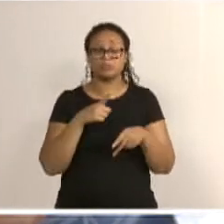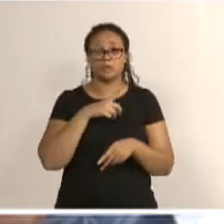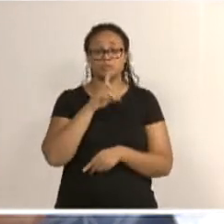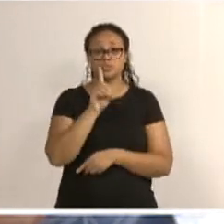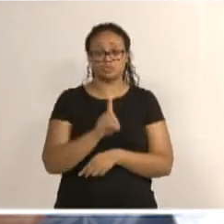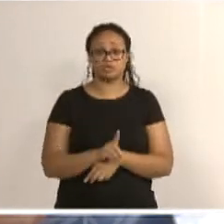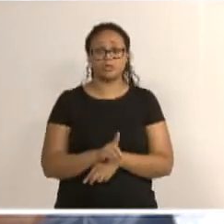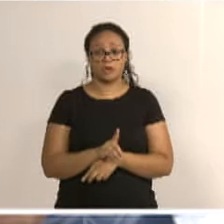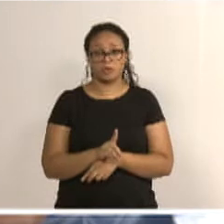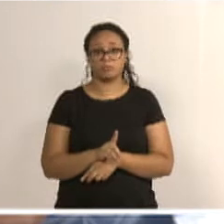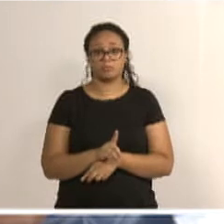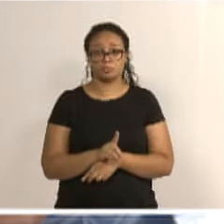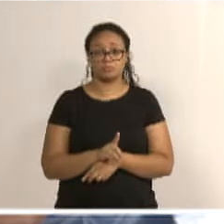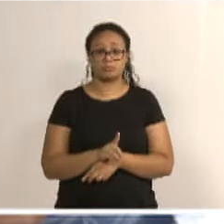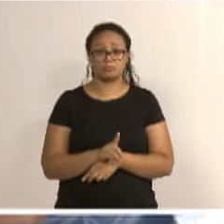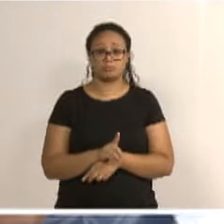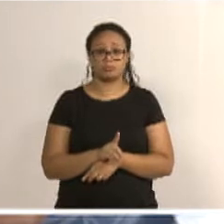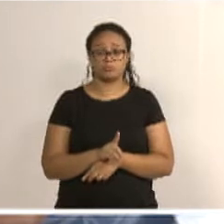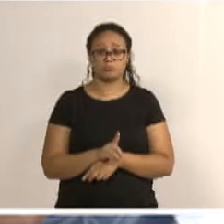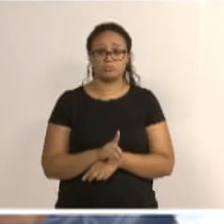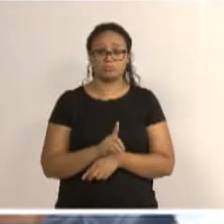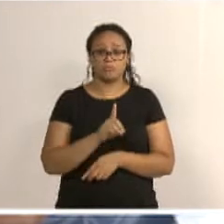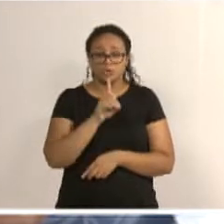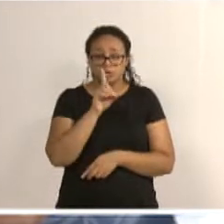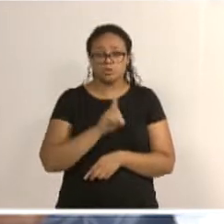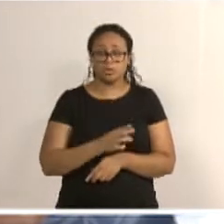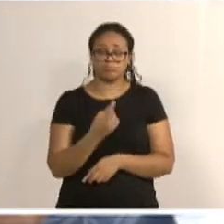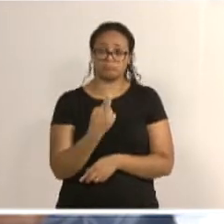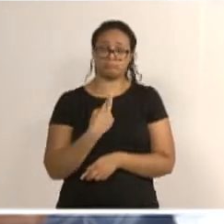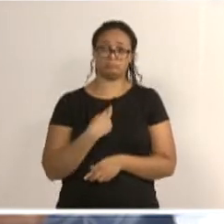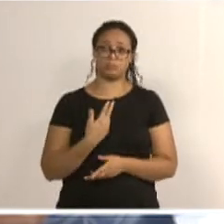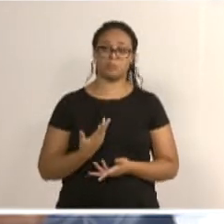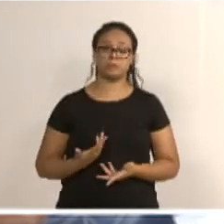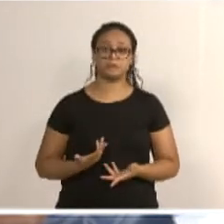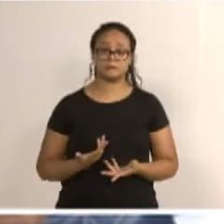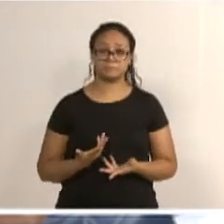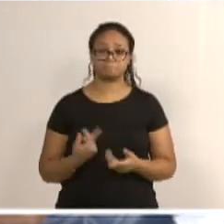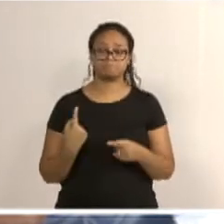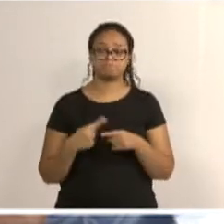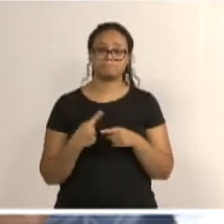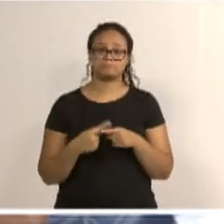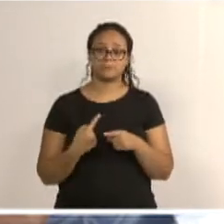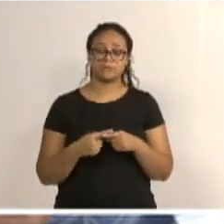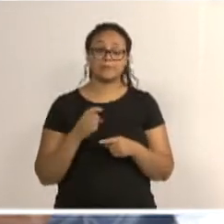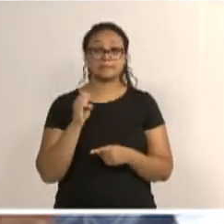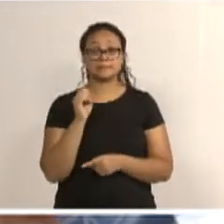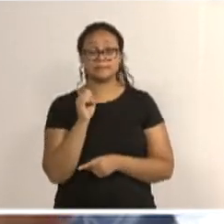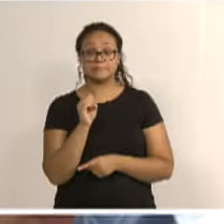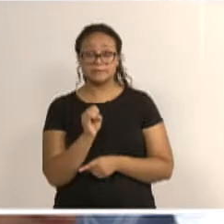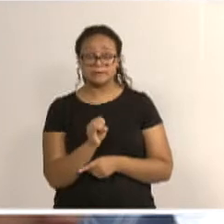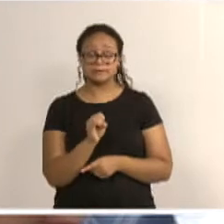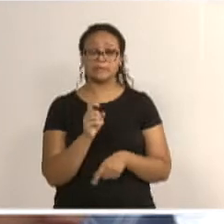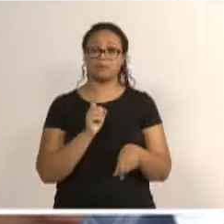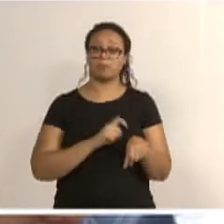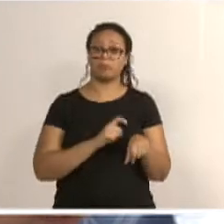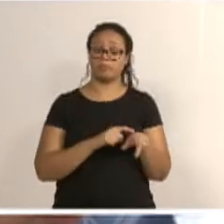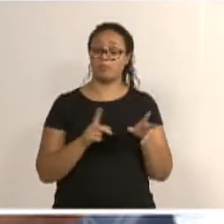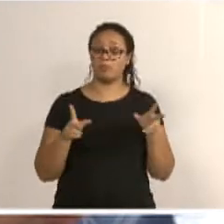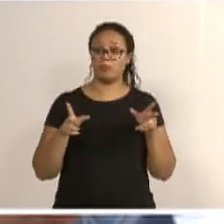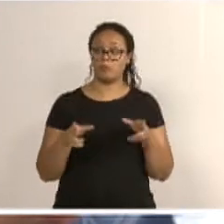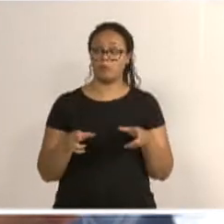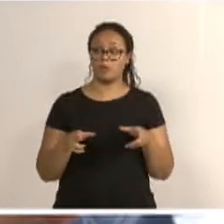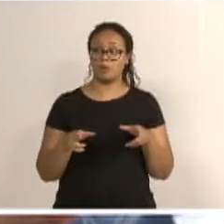direito de ter essa resposta. Porque se, ao mesmo tempo, vai